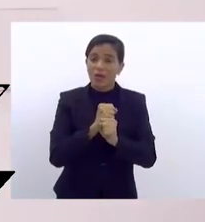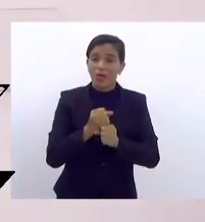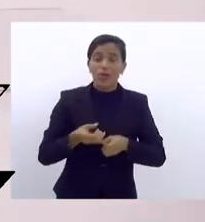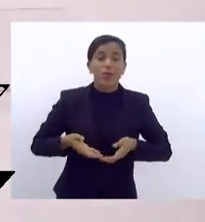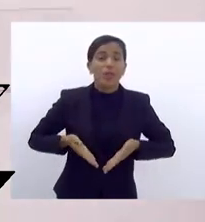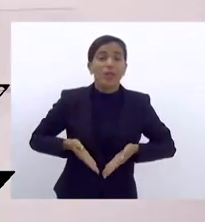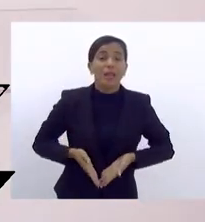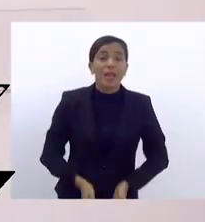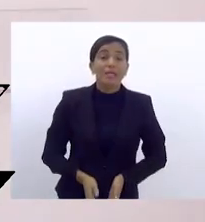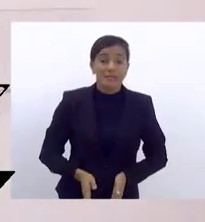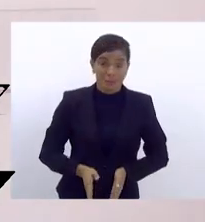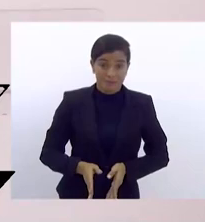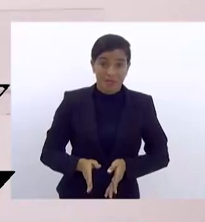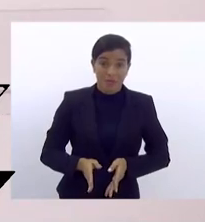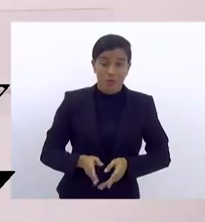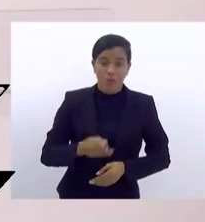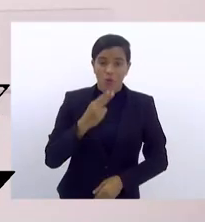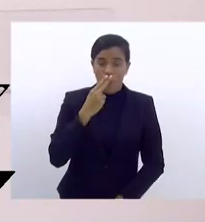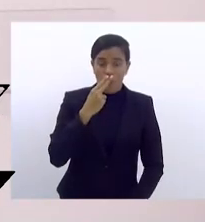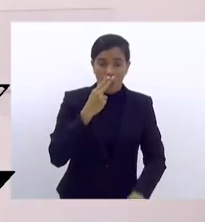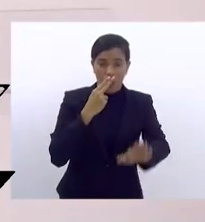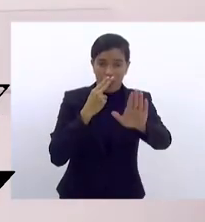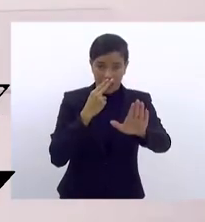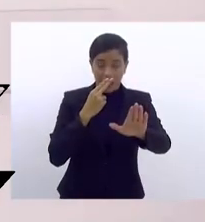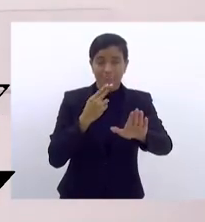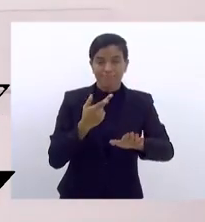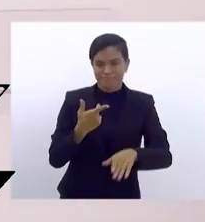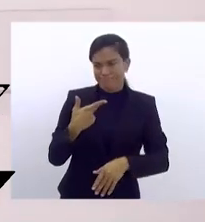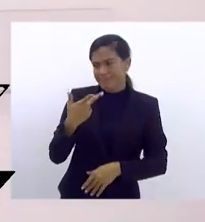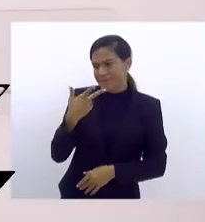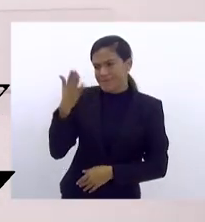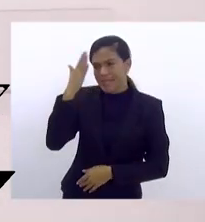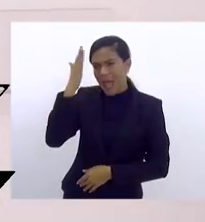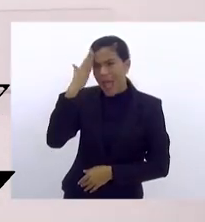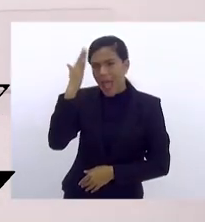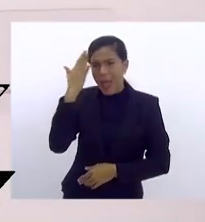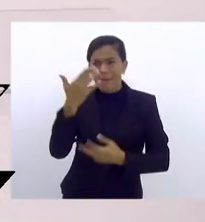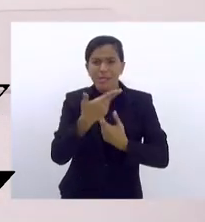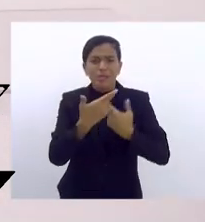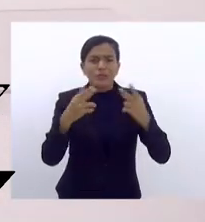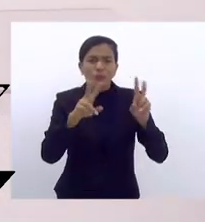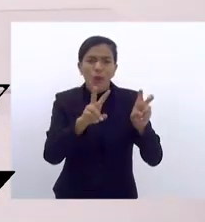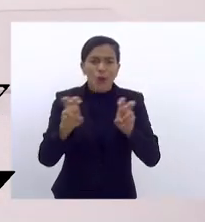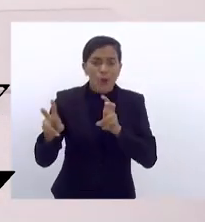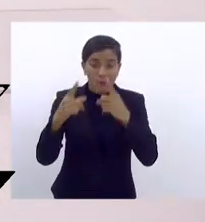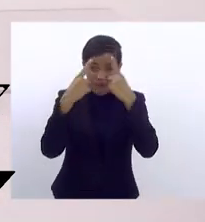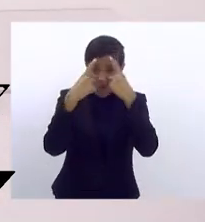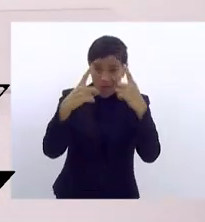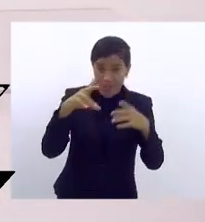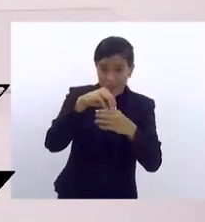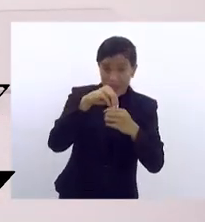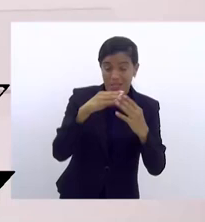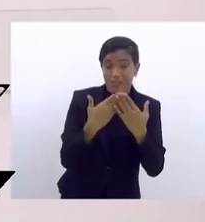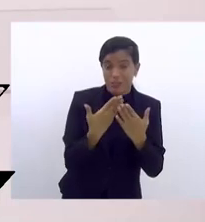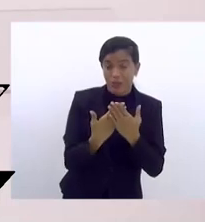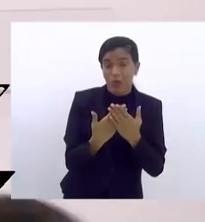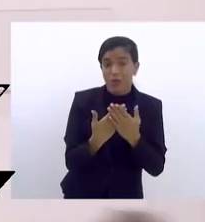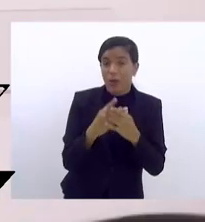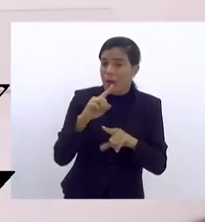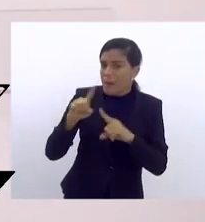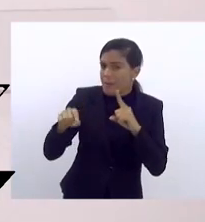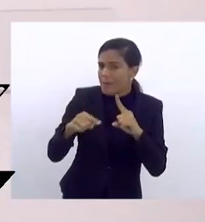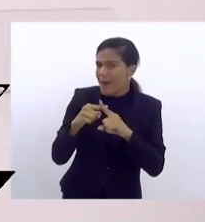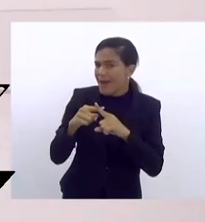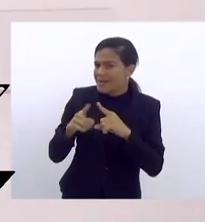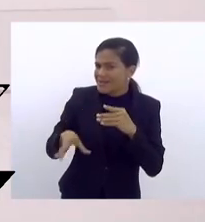todas essas coisas que já disparam bastante a violência nas escolas e despeito de massacre ainda foram juntas